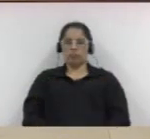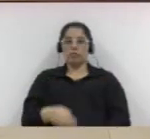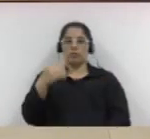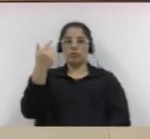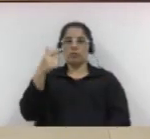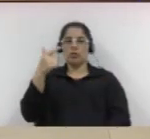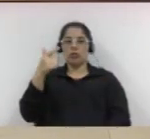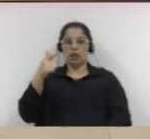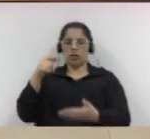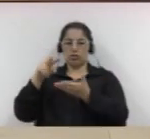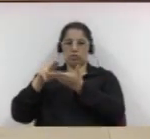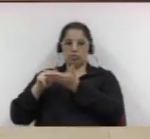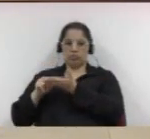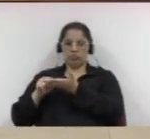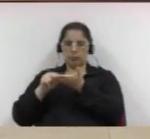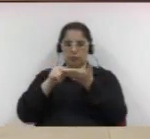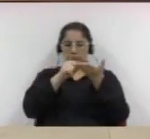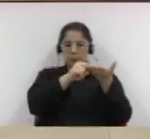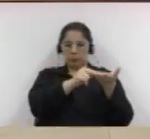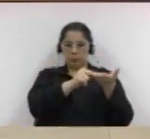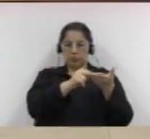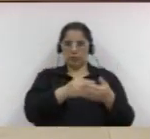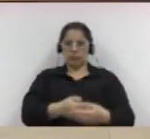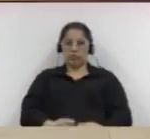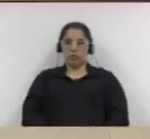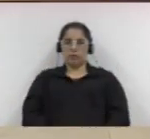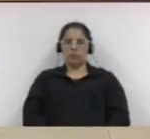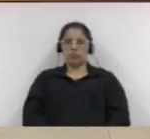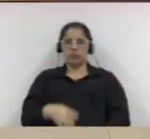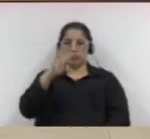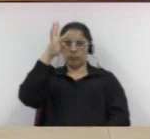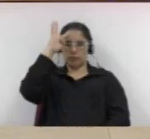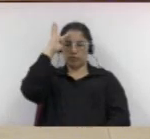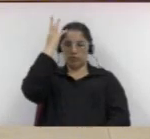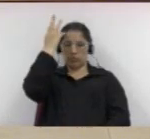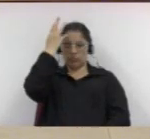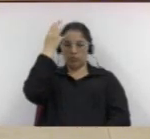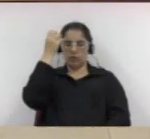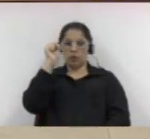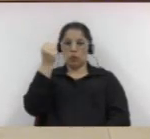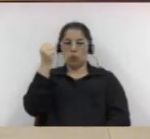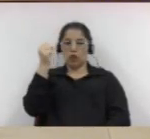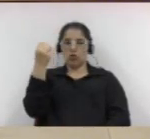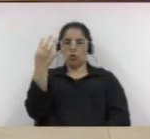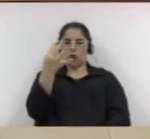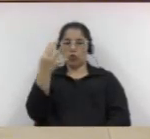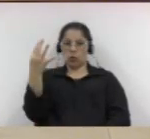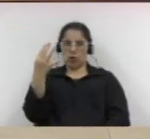quem queira, encaminhe-se ao executivo. Requerimento